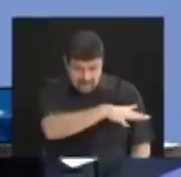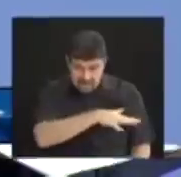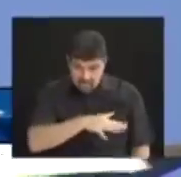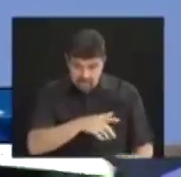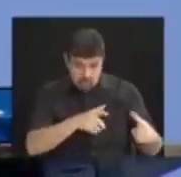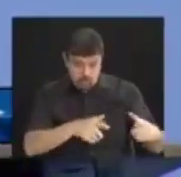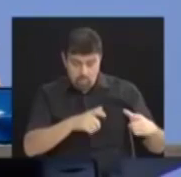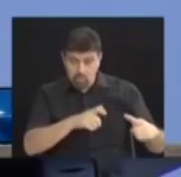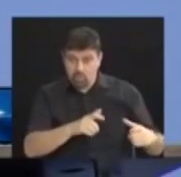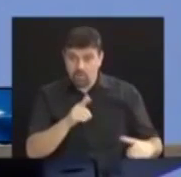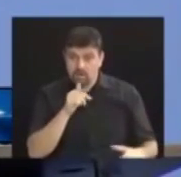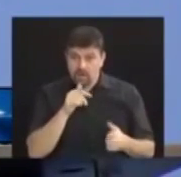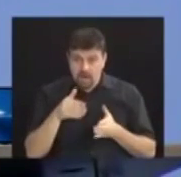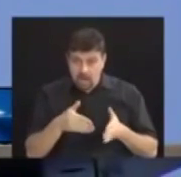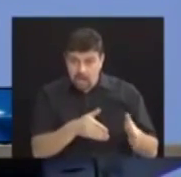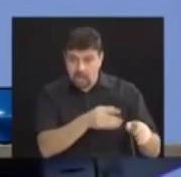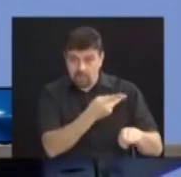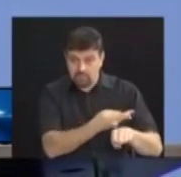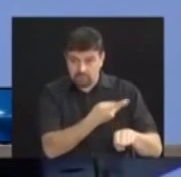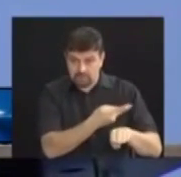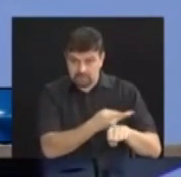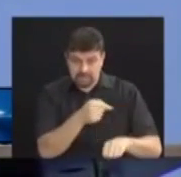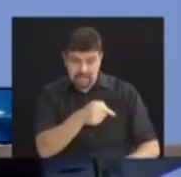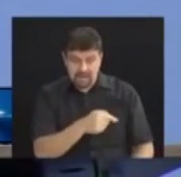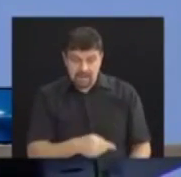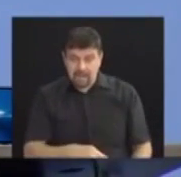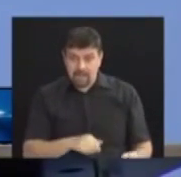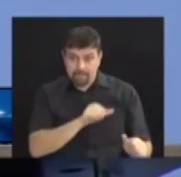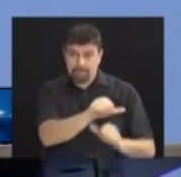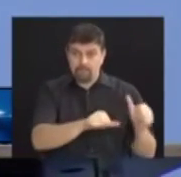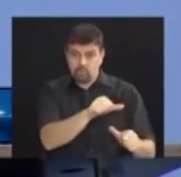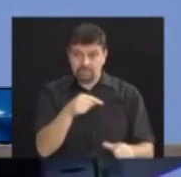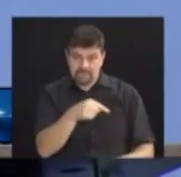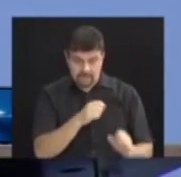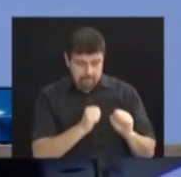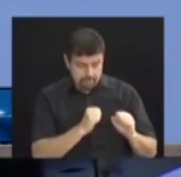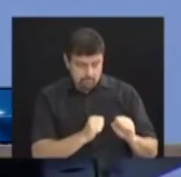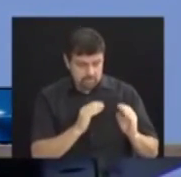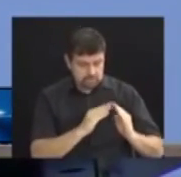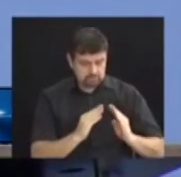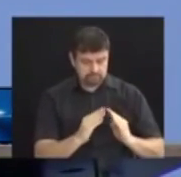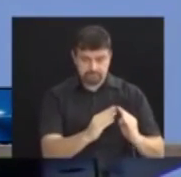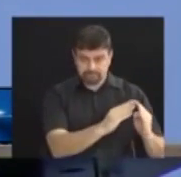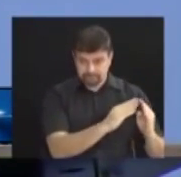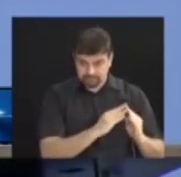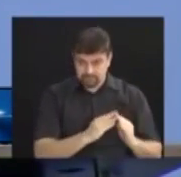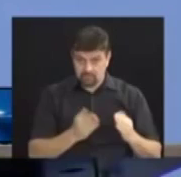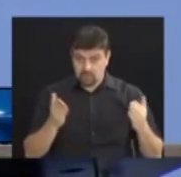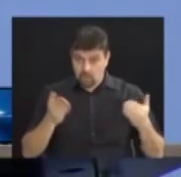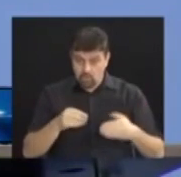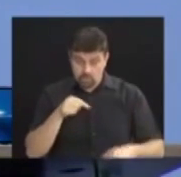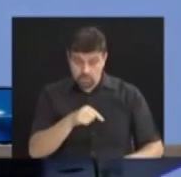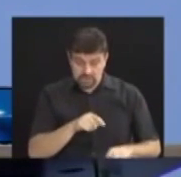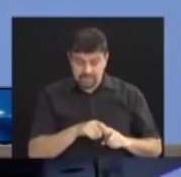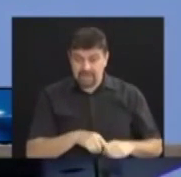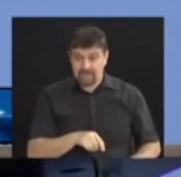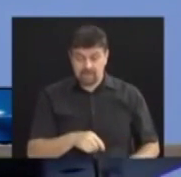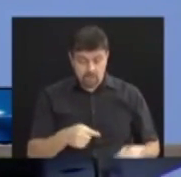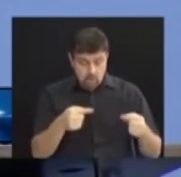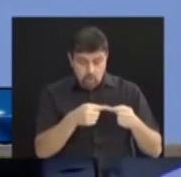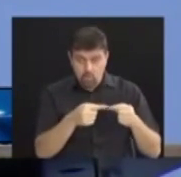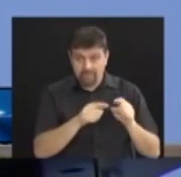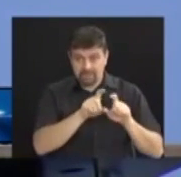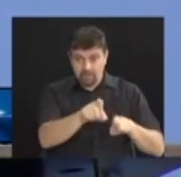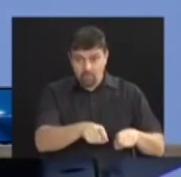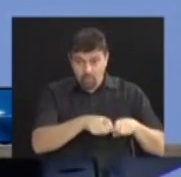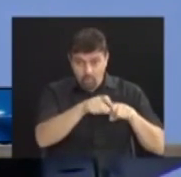Geraldo. Passa a ser convertida em zona urbana. Hoje, a fazenda é toda zona rural, vereador. Toda a zona